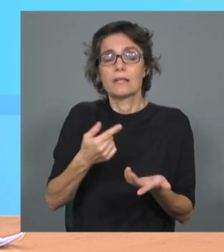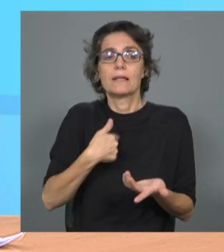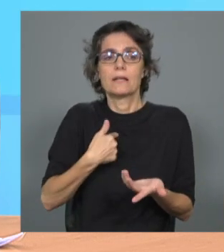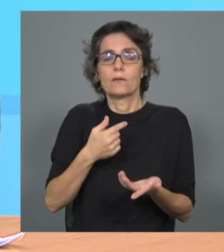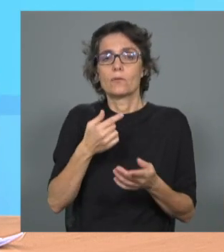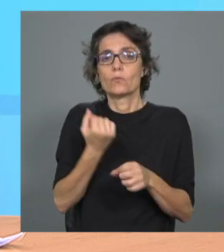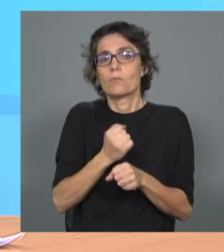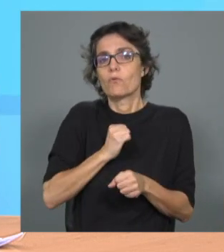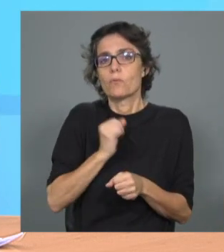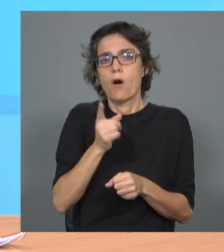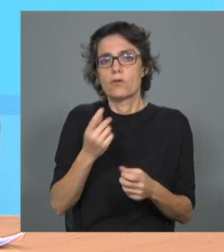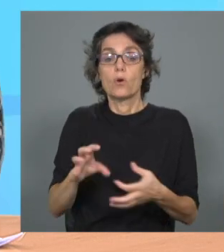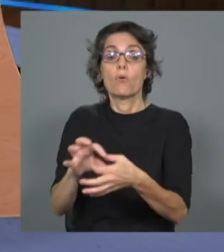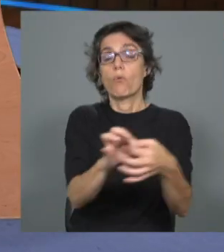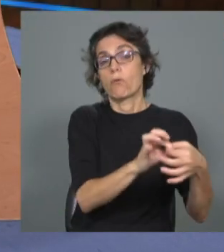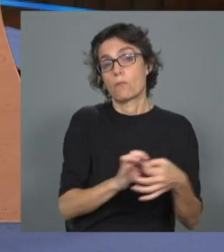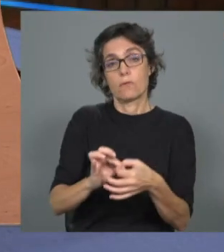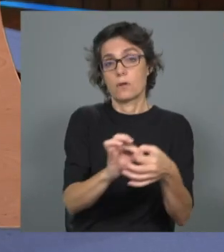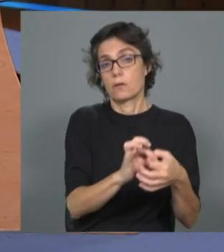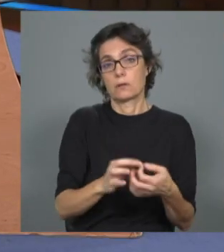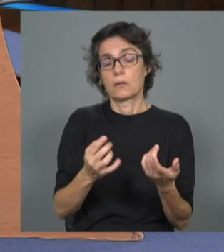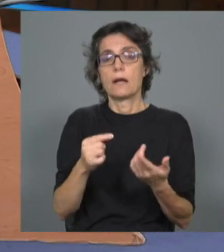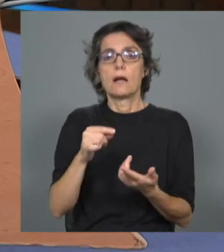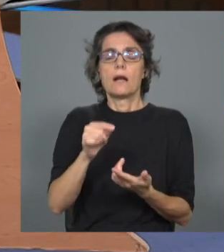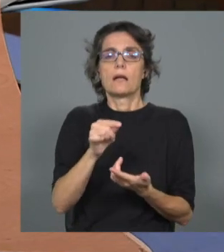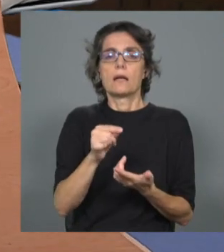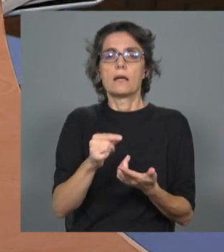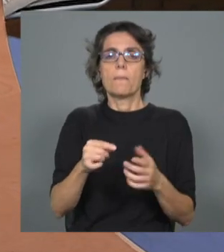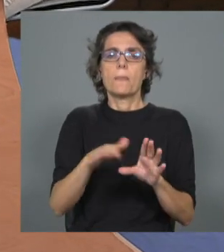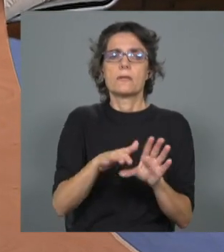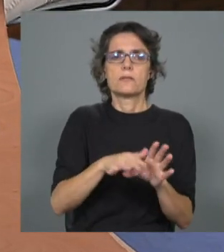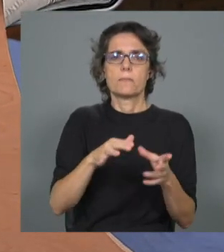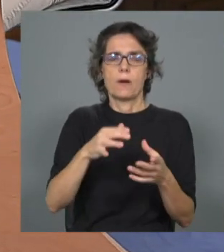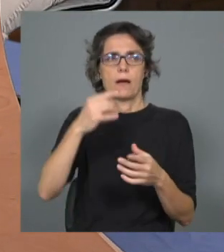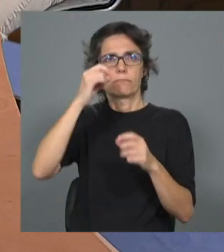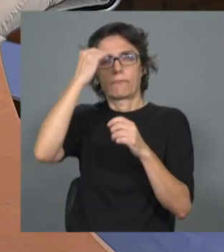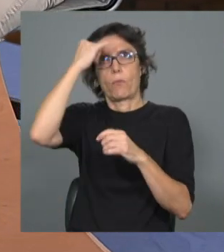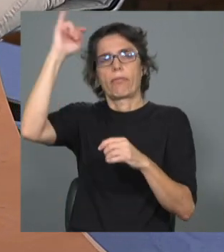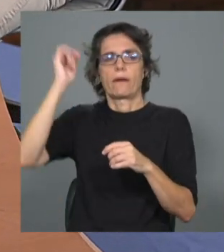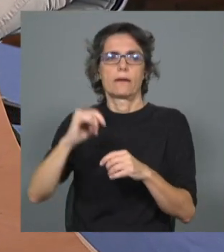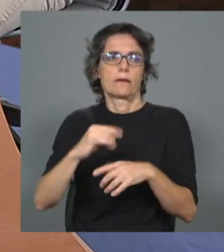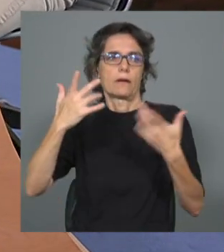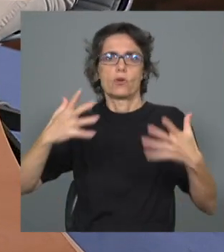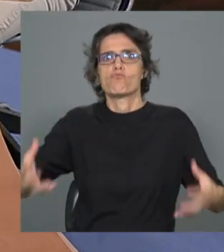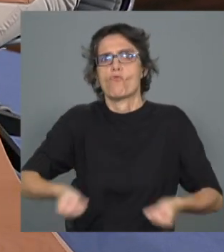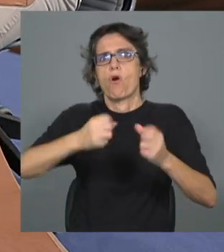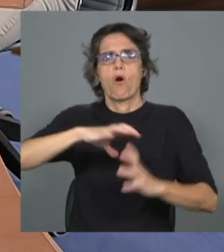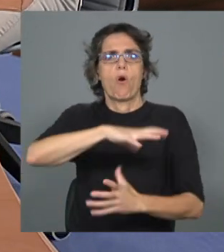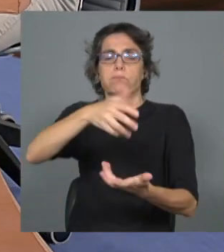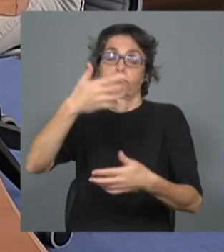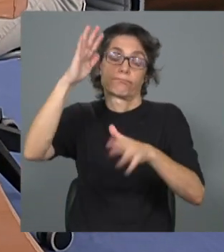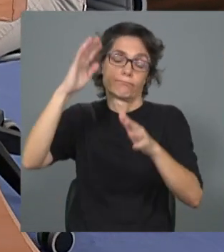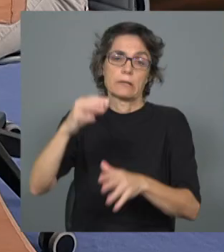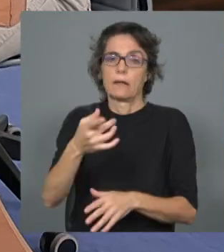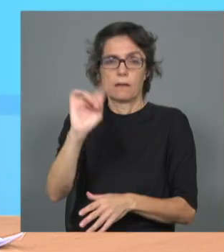da participação com, não aquele ato heroico do passado que ia para salvar o mundo. Hoje ninguém vai salvar o mundo. Se nos salvarmos a nós já